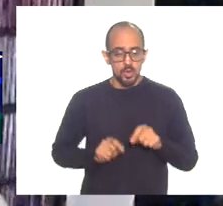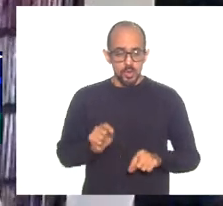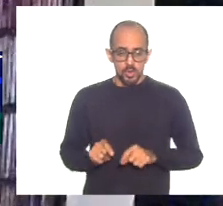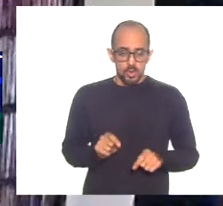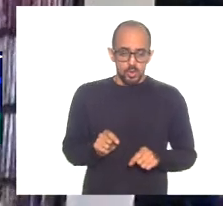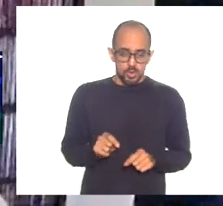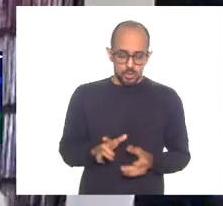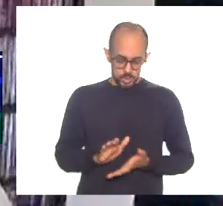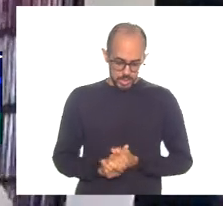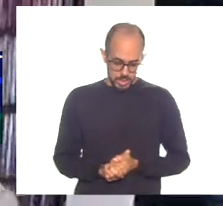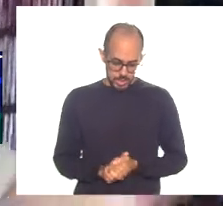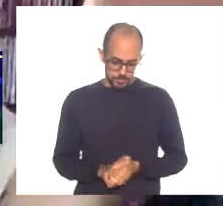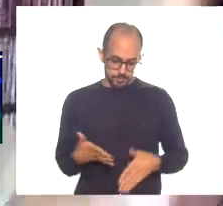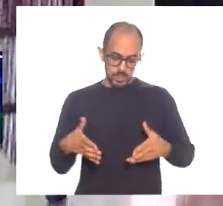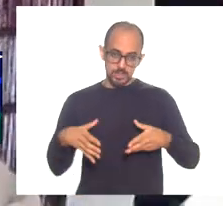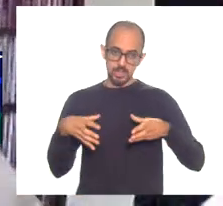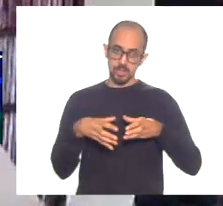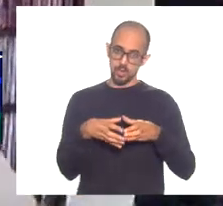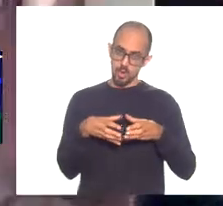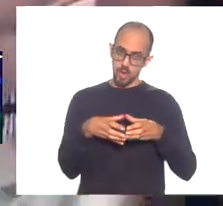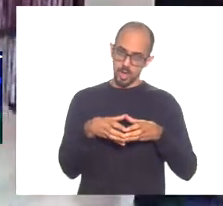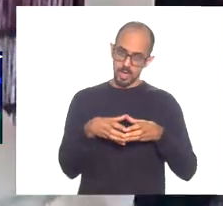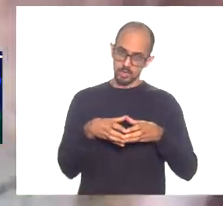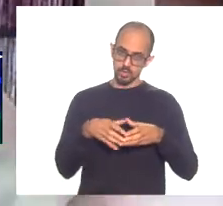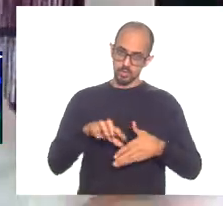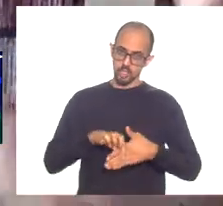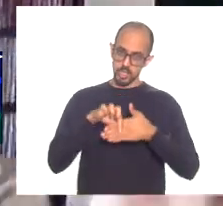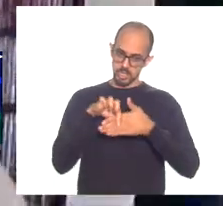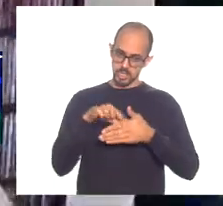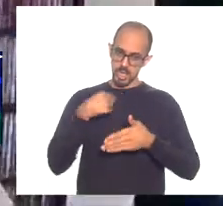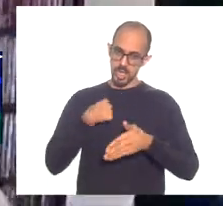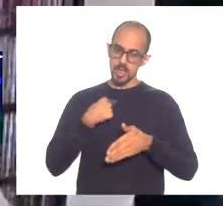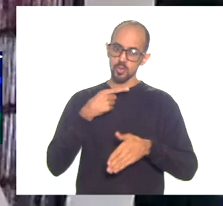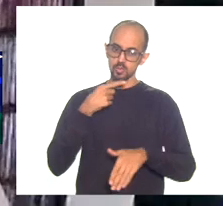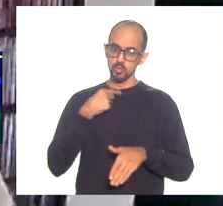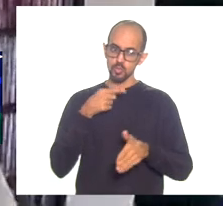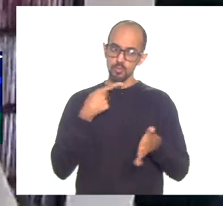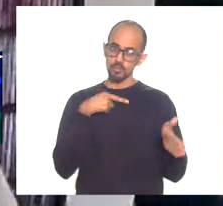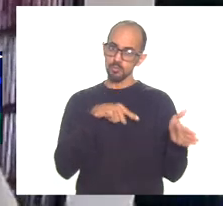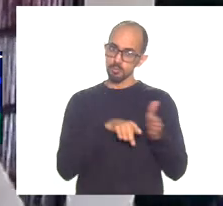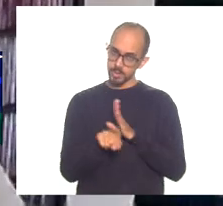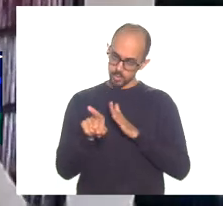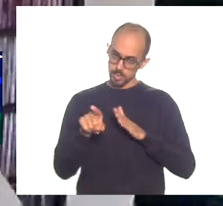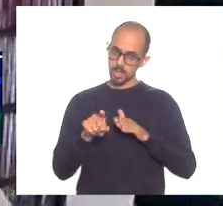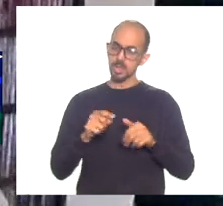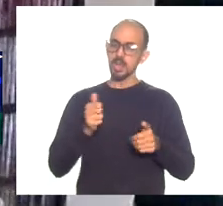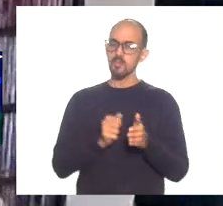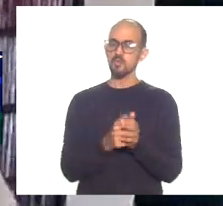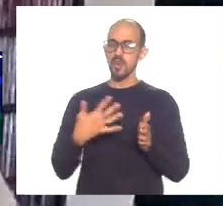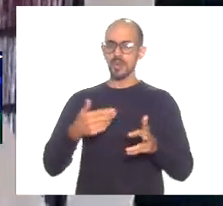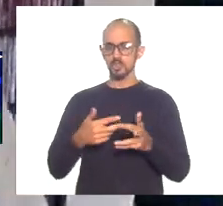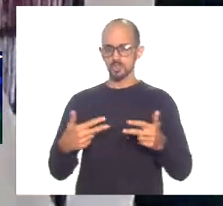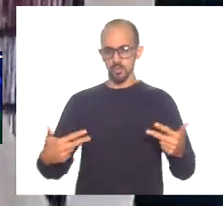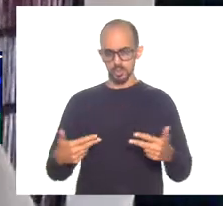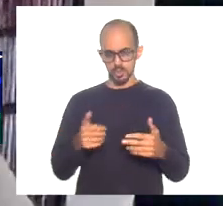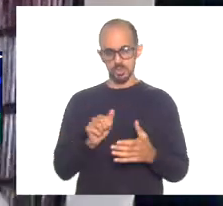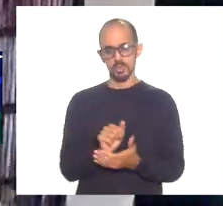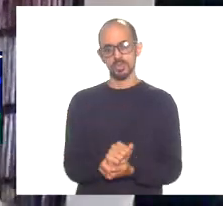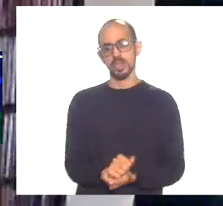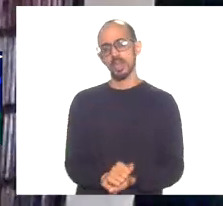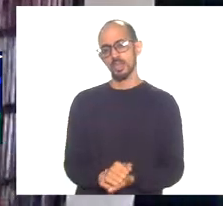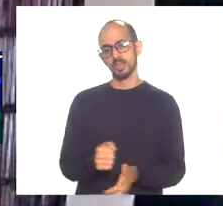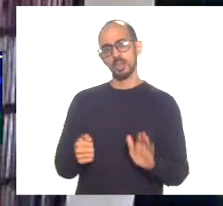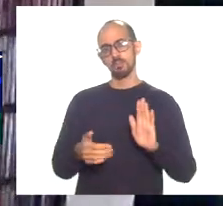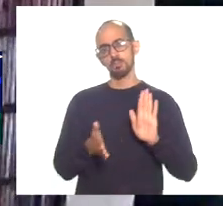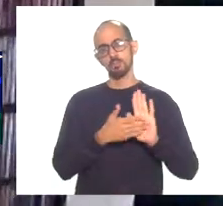discussão colete líderes inclusive cuestionando várias partes é